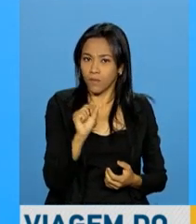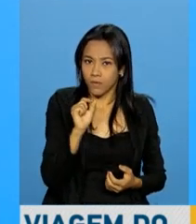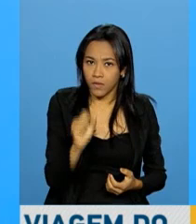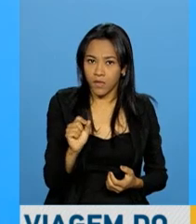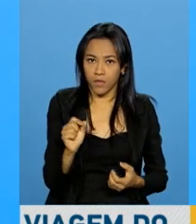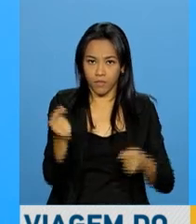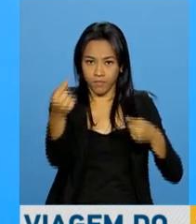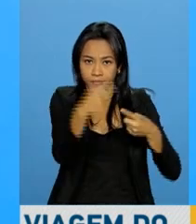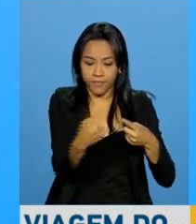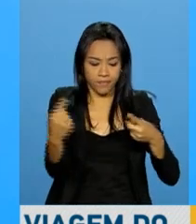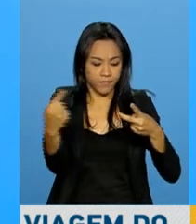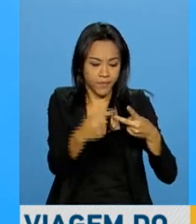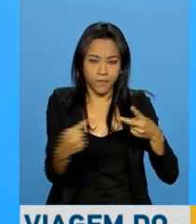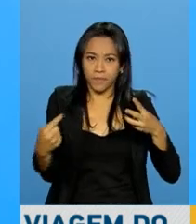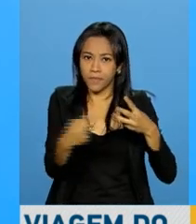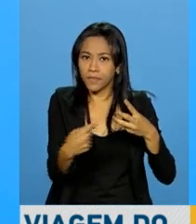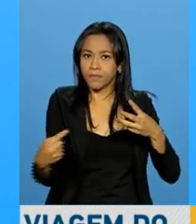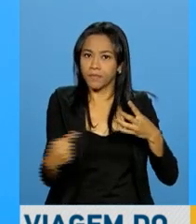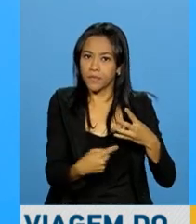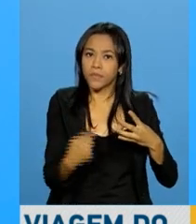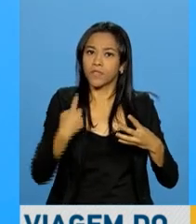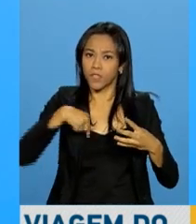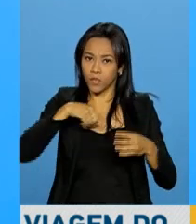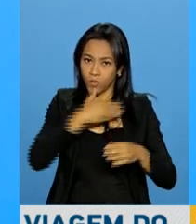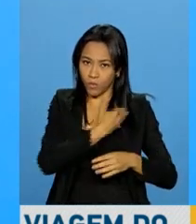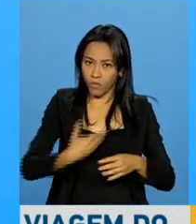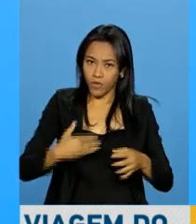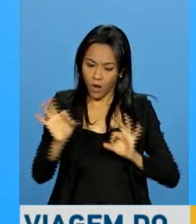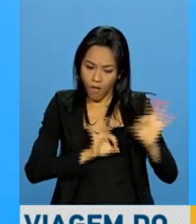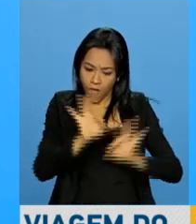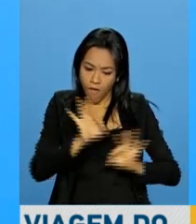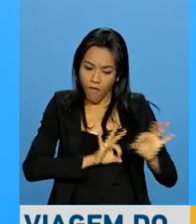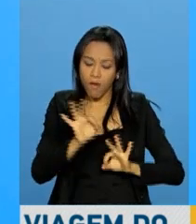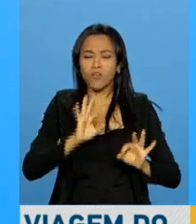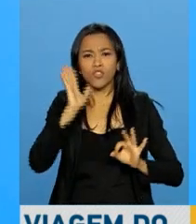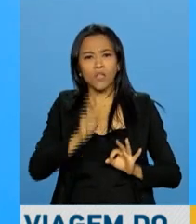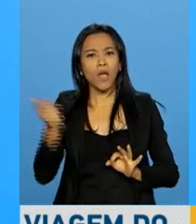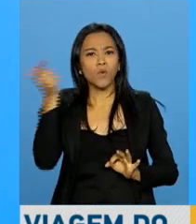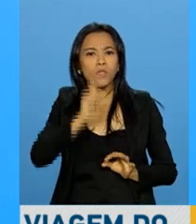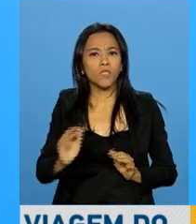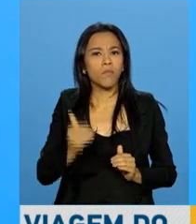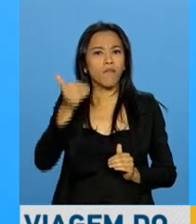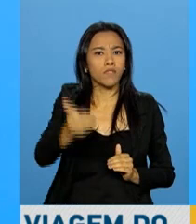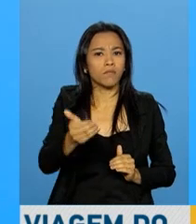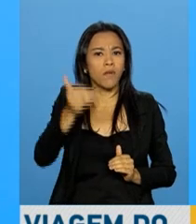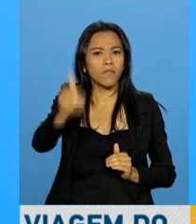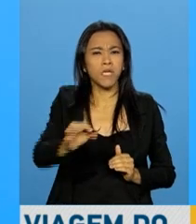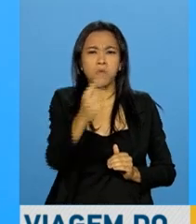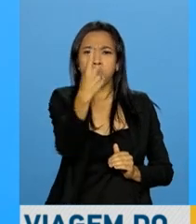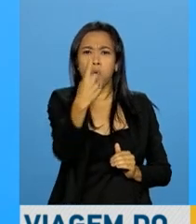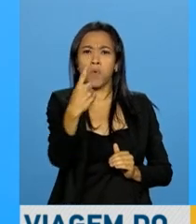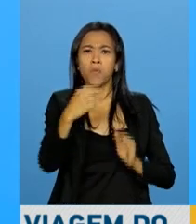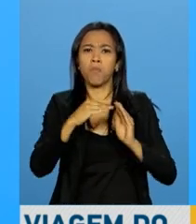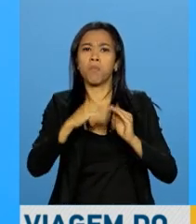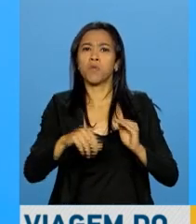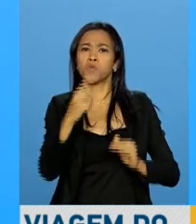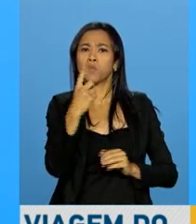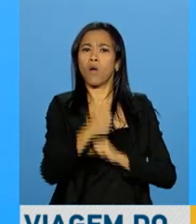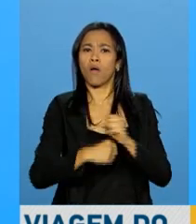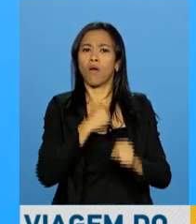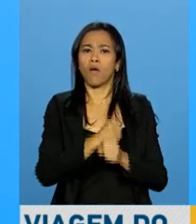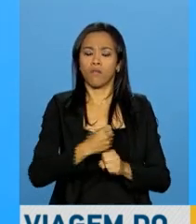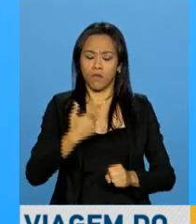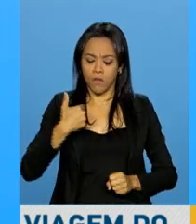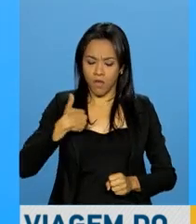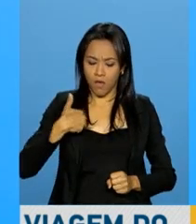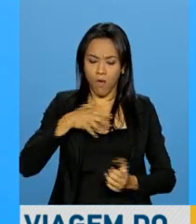dessas medidas para que se constate o quanto já avançamos em pouco mais de um ano. Estamos no